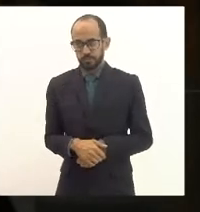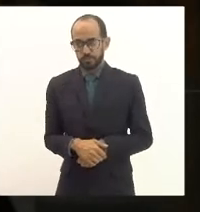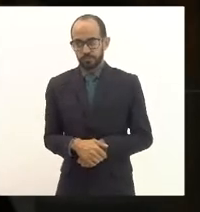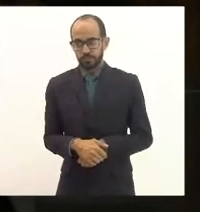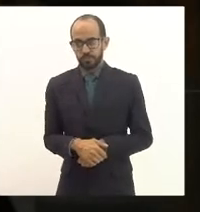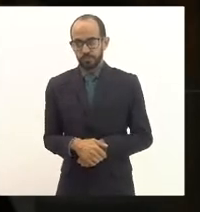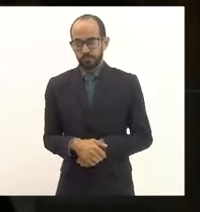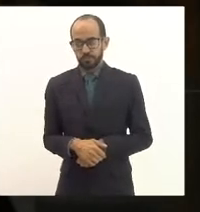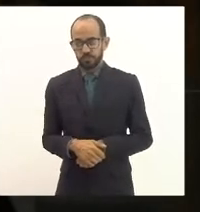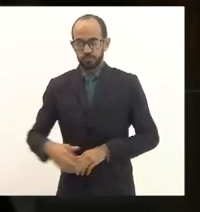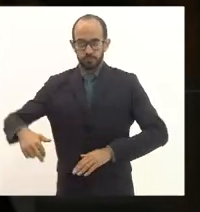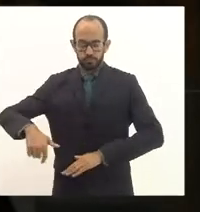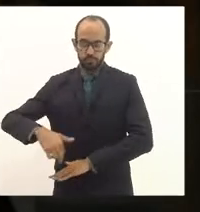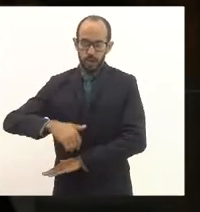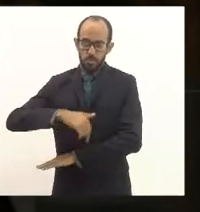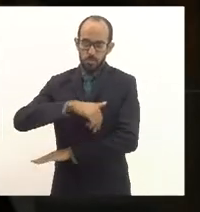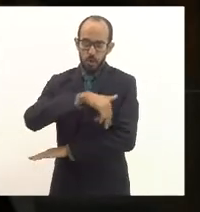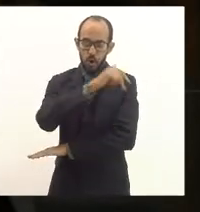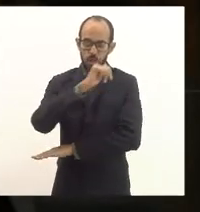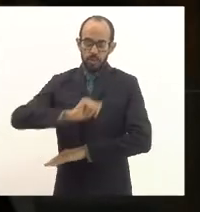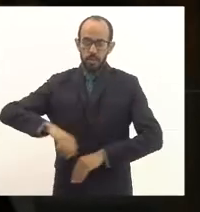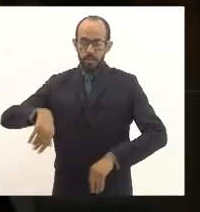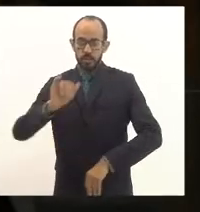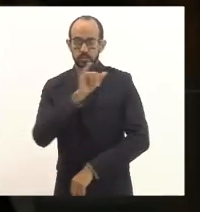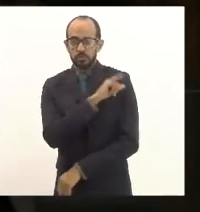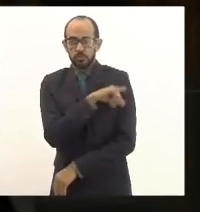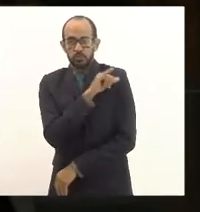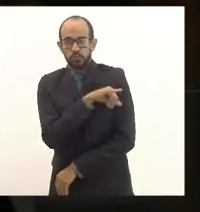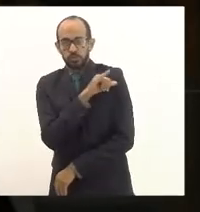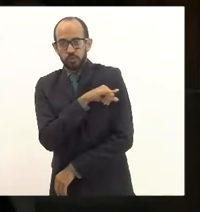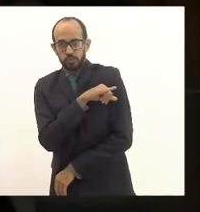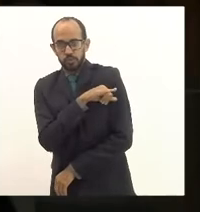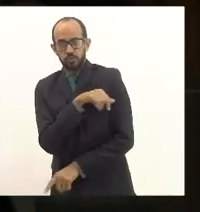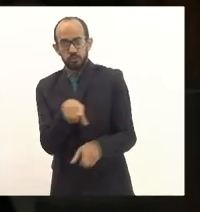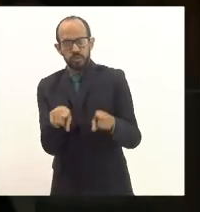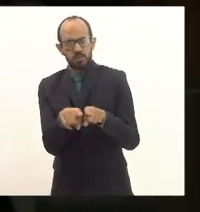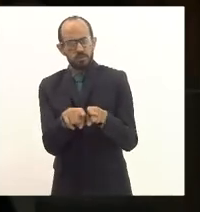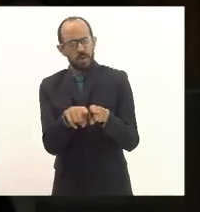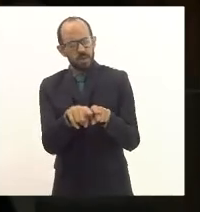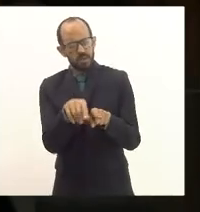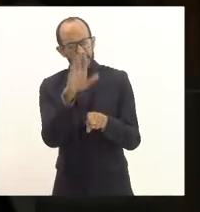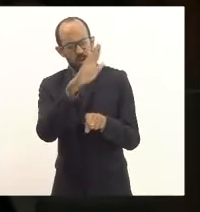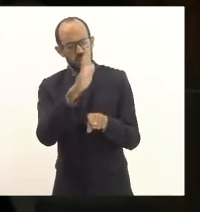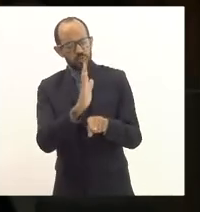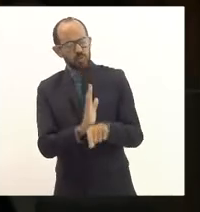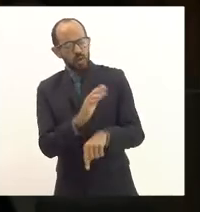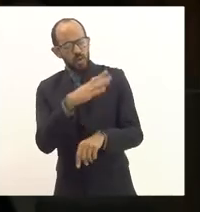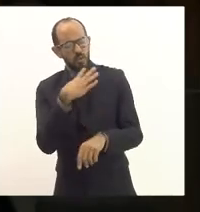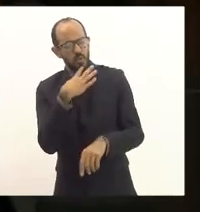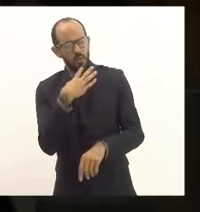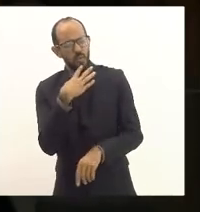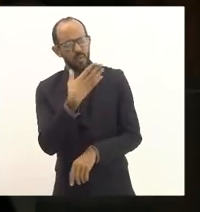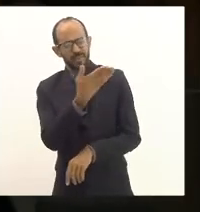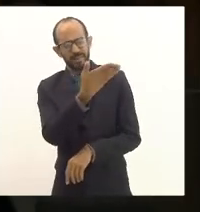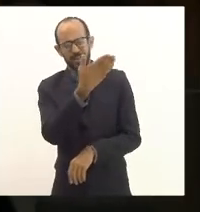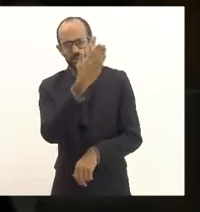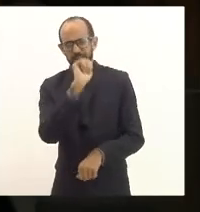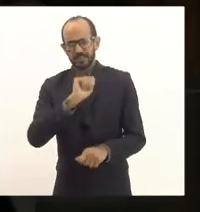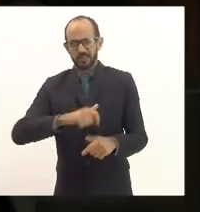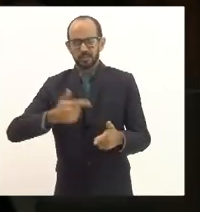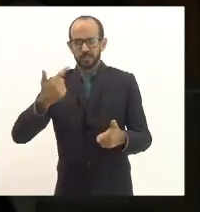na moda fluminense e nacional. Então, conhece bem